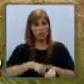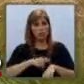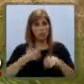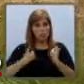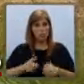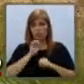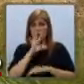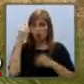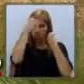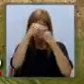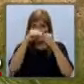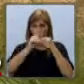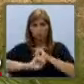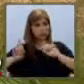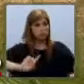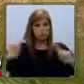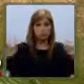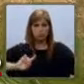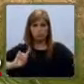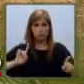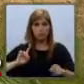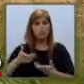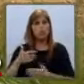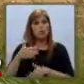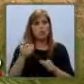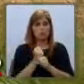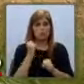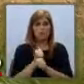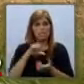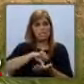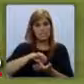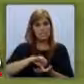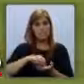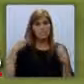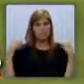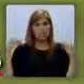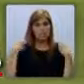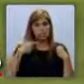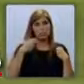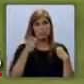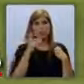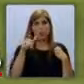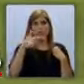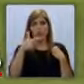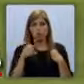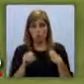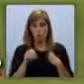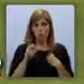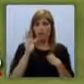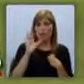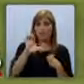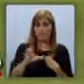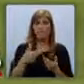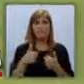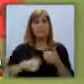Vitória orientou uma sessão de trabalho no centro de treinos do Toronto FC. 30 jogadores, todos